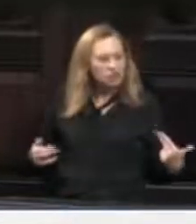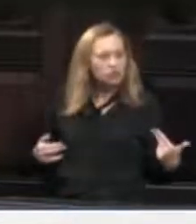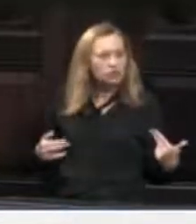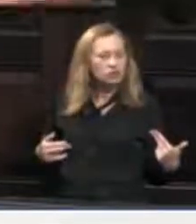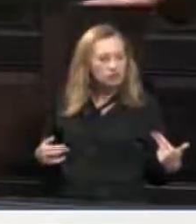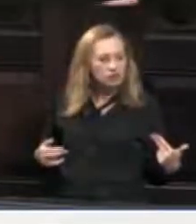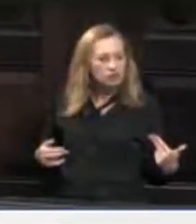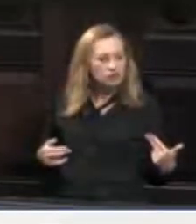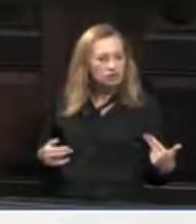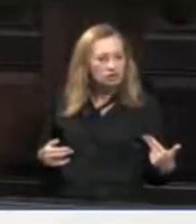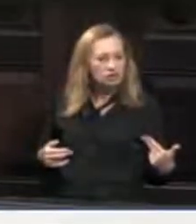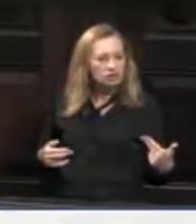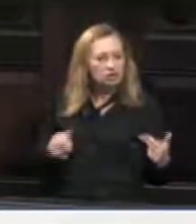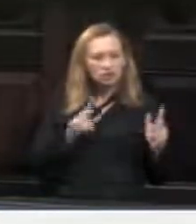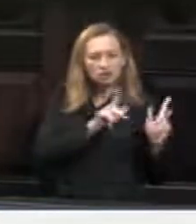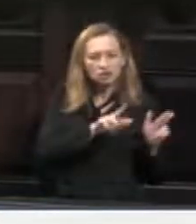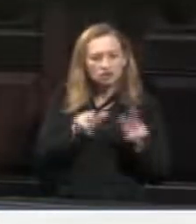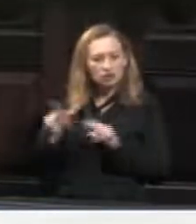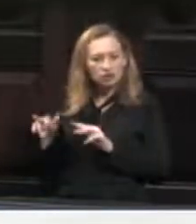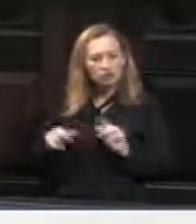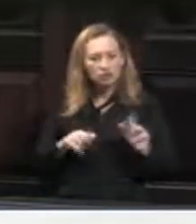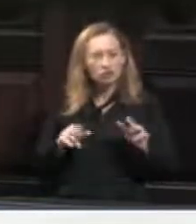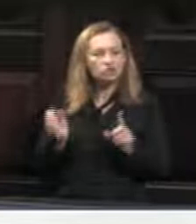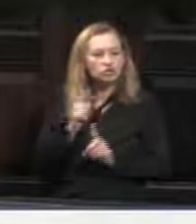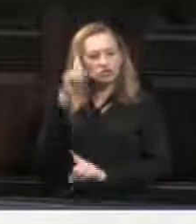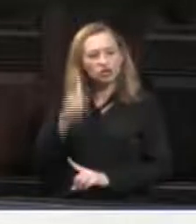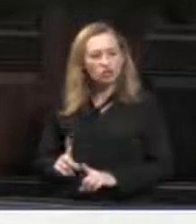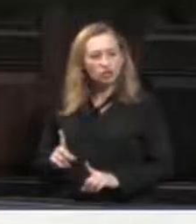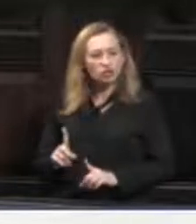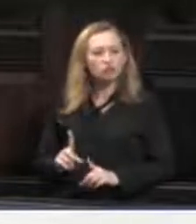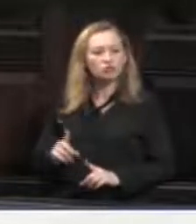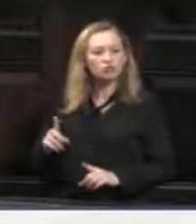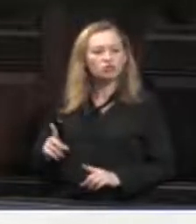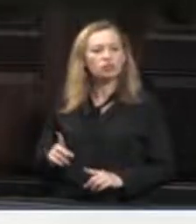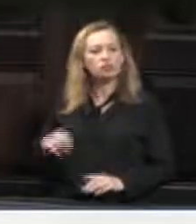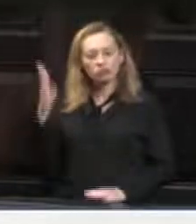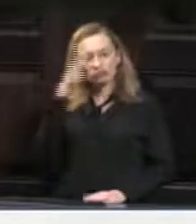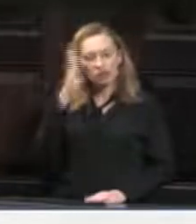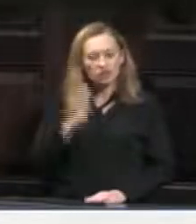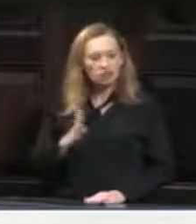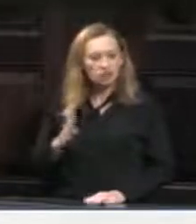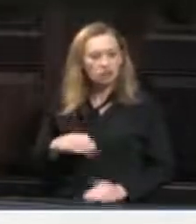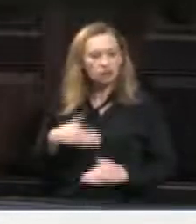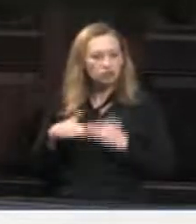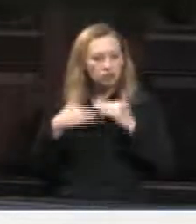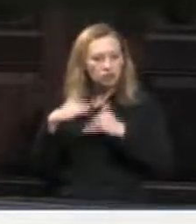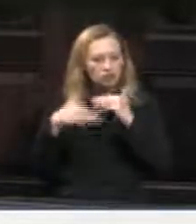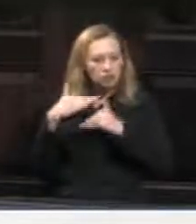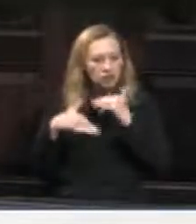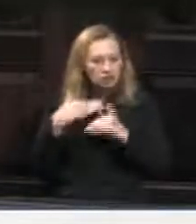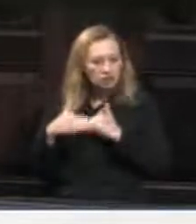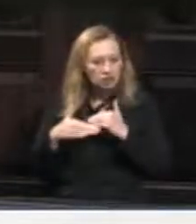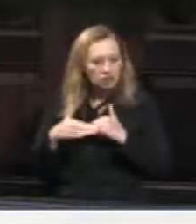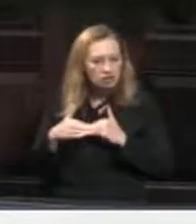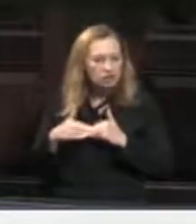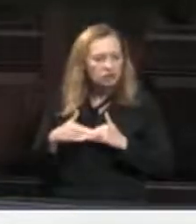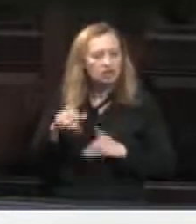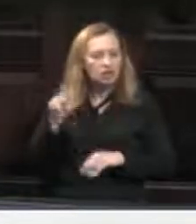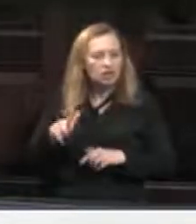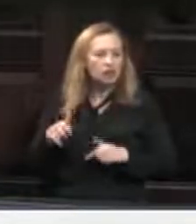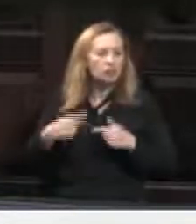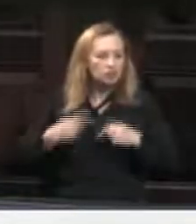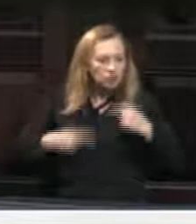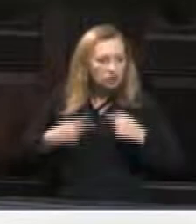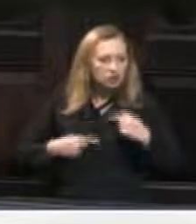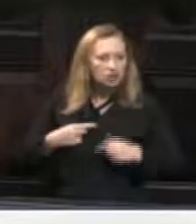a pulverização desse Estado de Direito no Brasil, inclusive com um componente central desse processo, que é o componente de criminalização da política. E